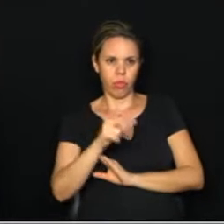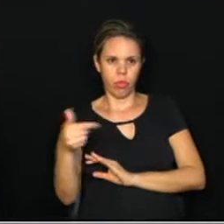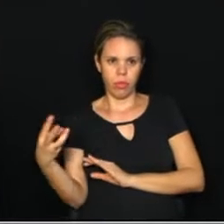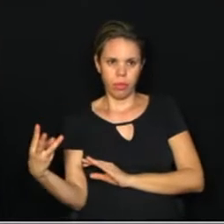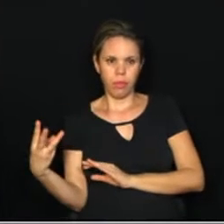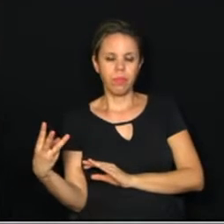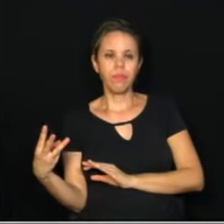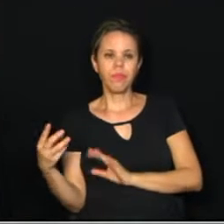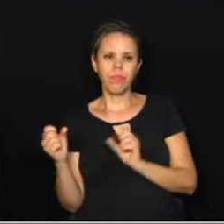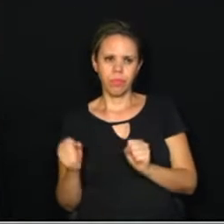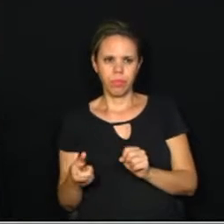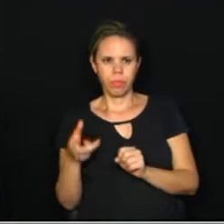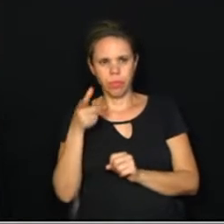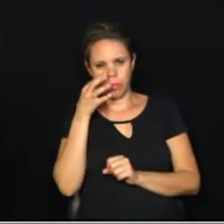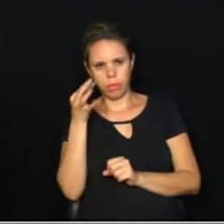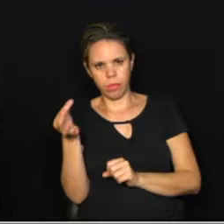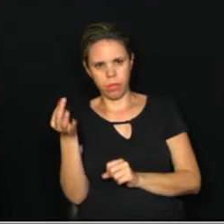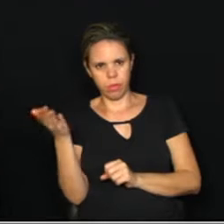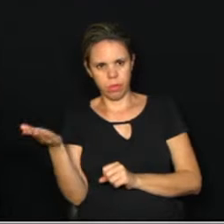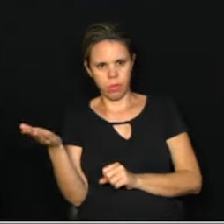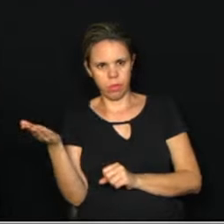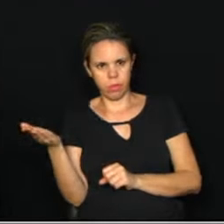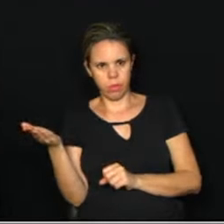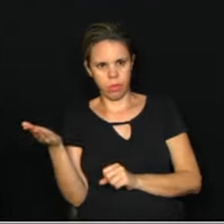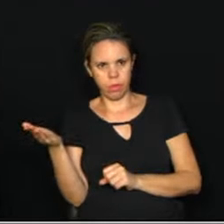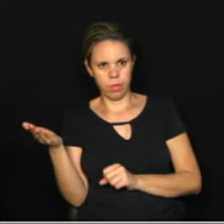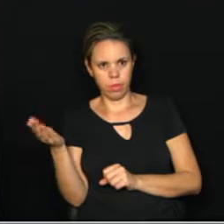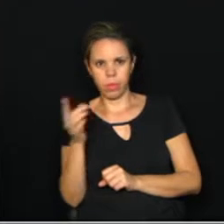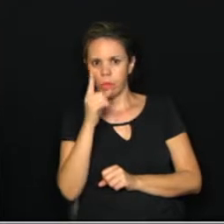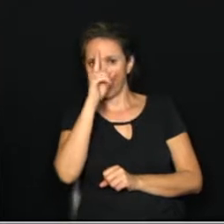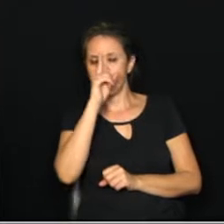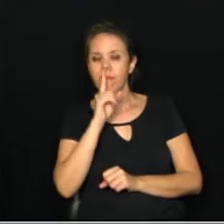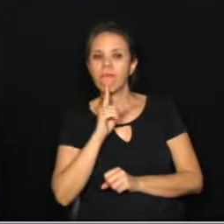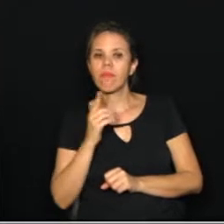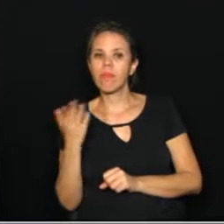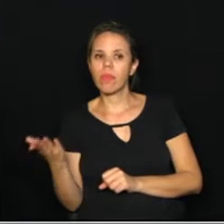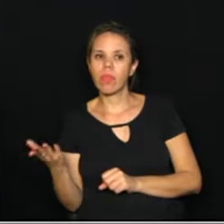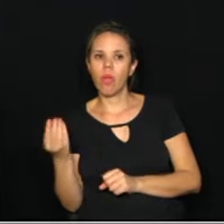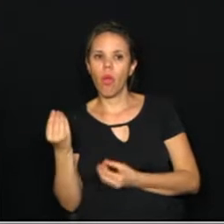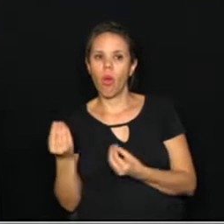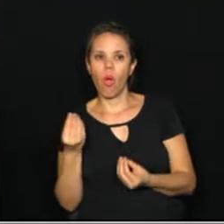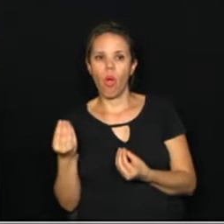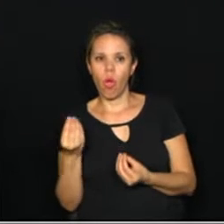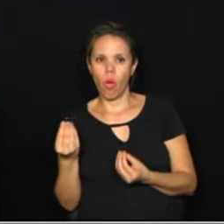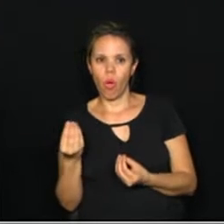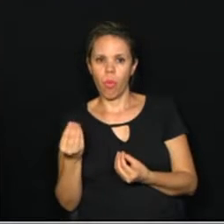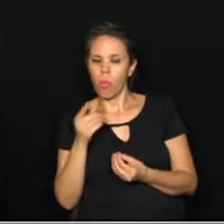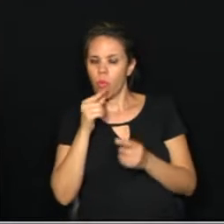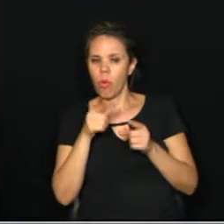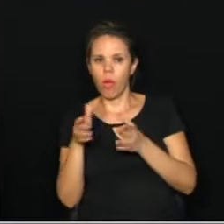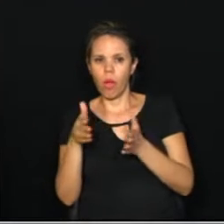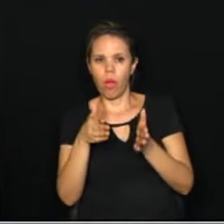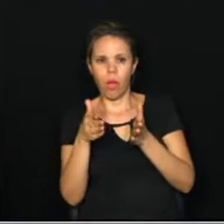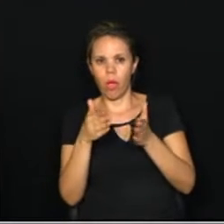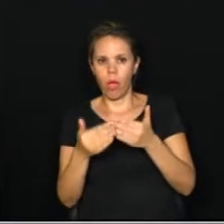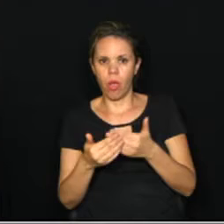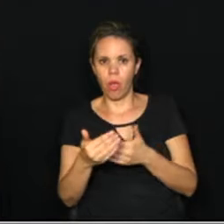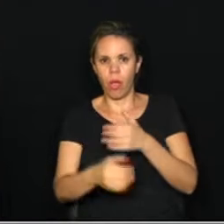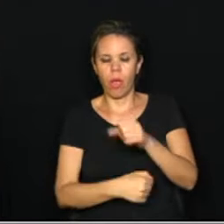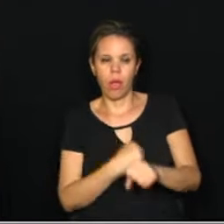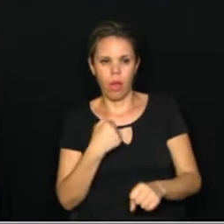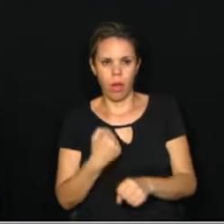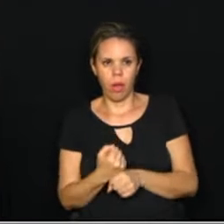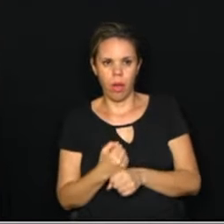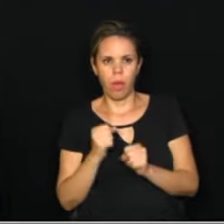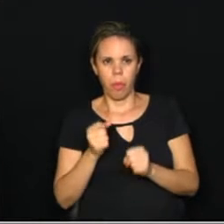E nós podemos observar agora, de amarelo, como estão essas vazões de afluência ao longo desse ano. Então, a